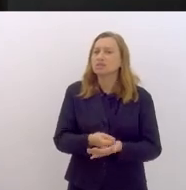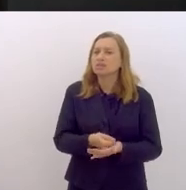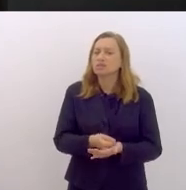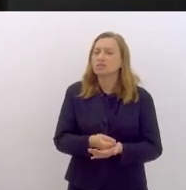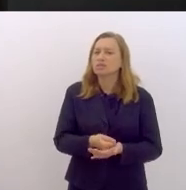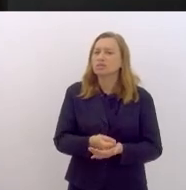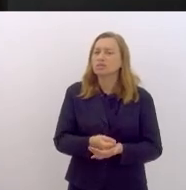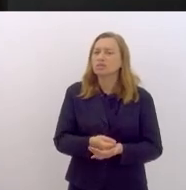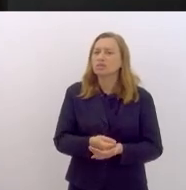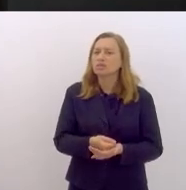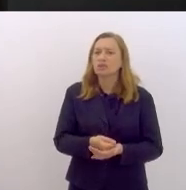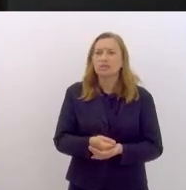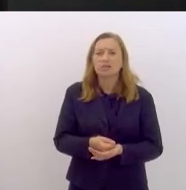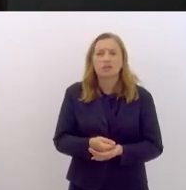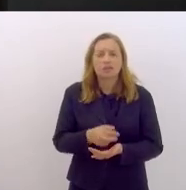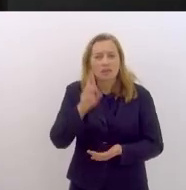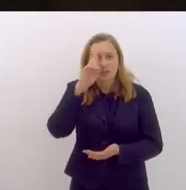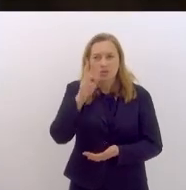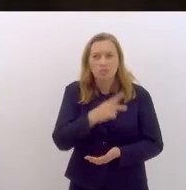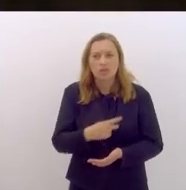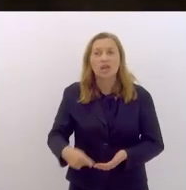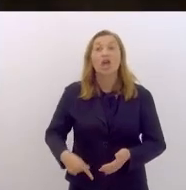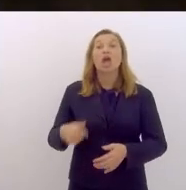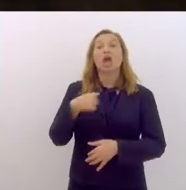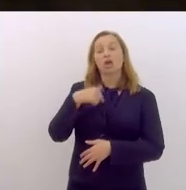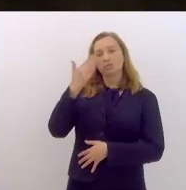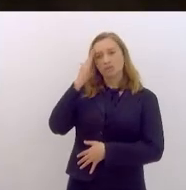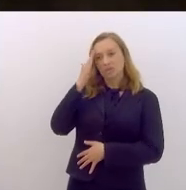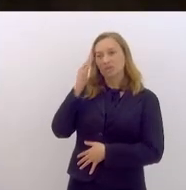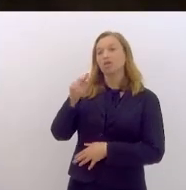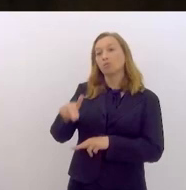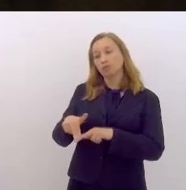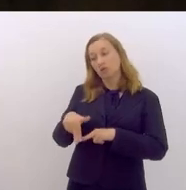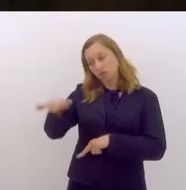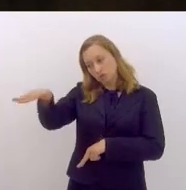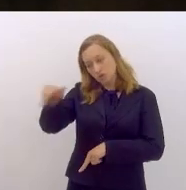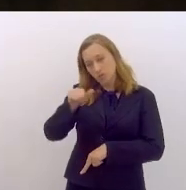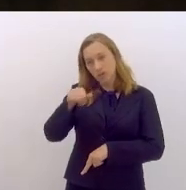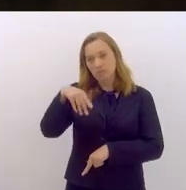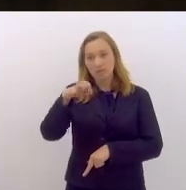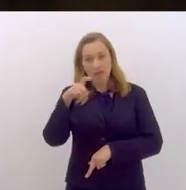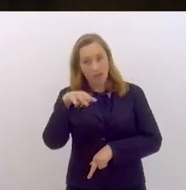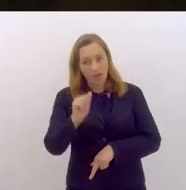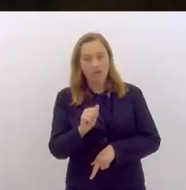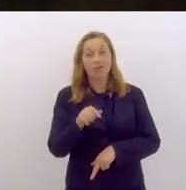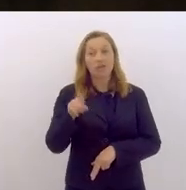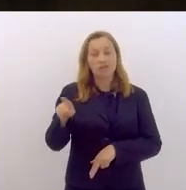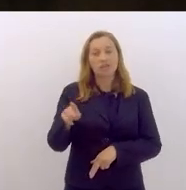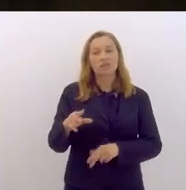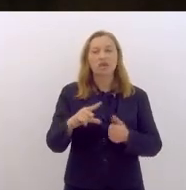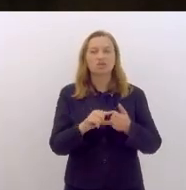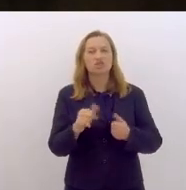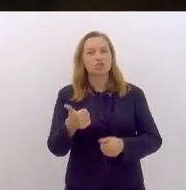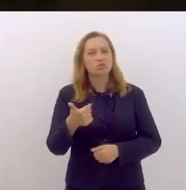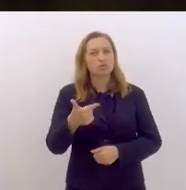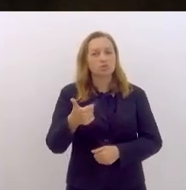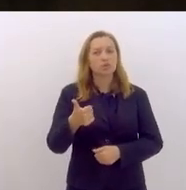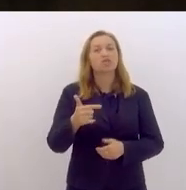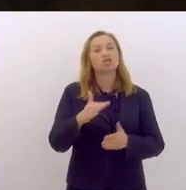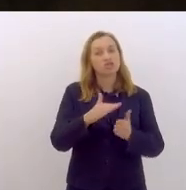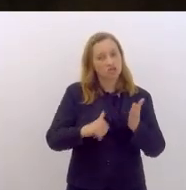artigo. Senhor presidente, eu estou entendendo, por isso que eu chamei a Milena, que esse artigo 12 tinha